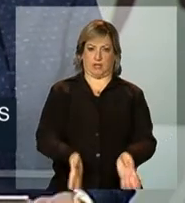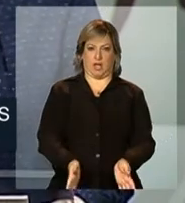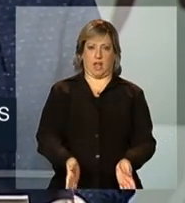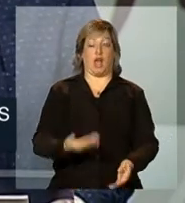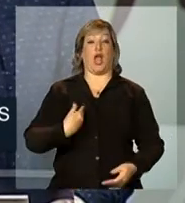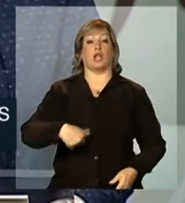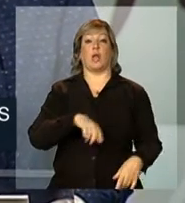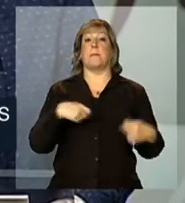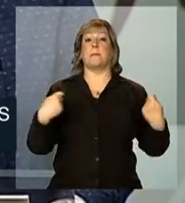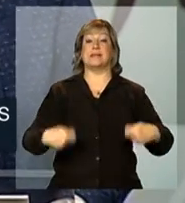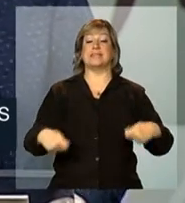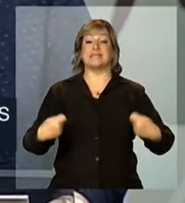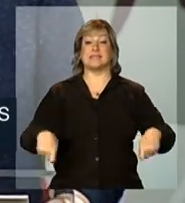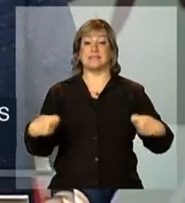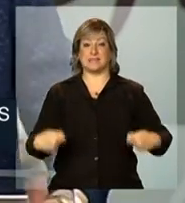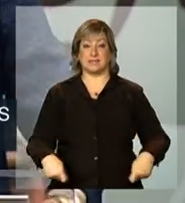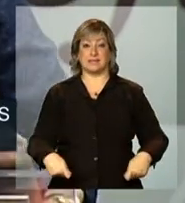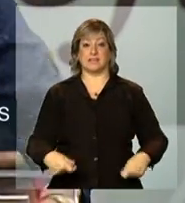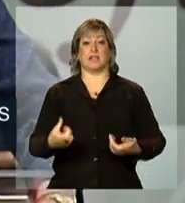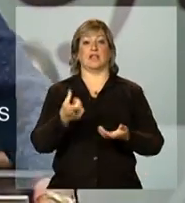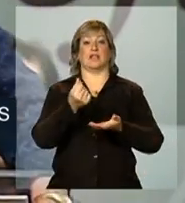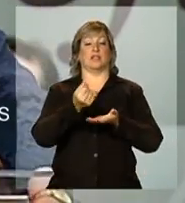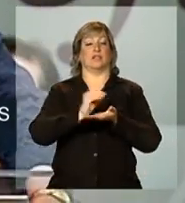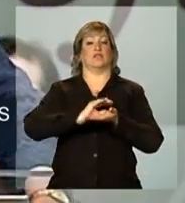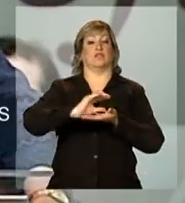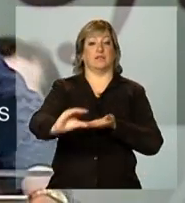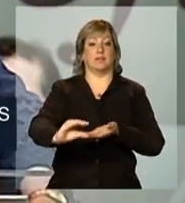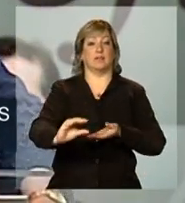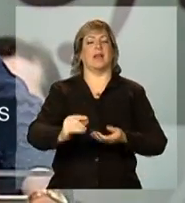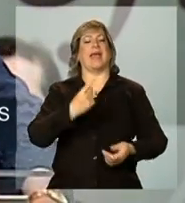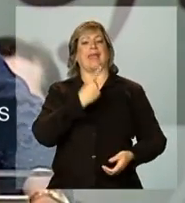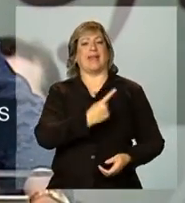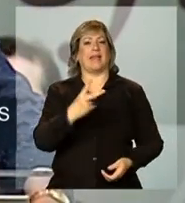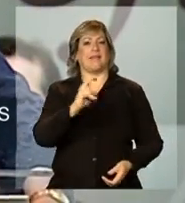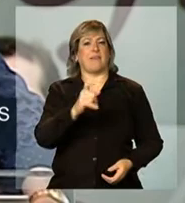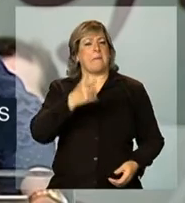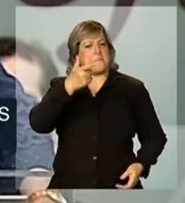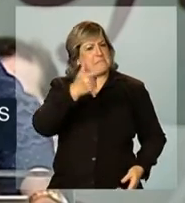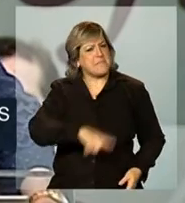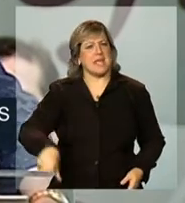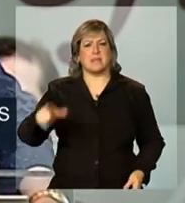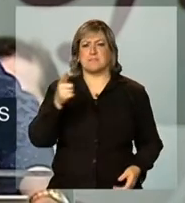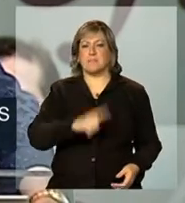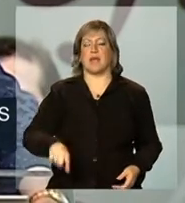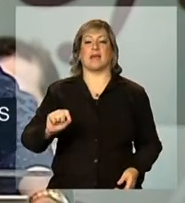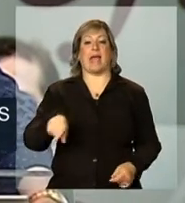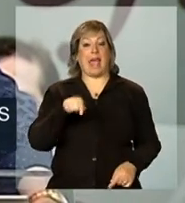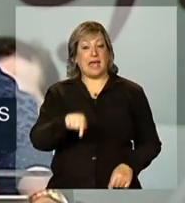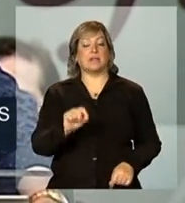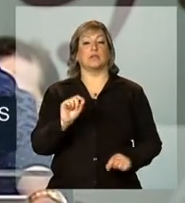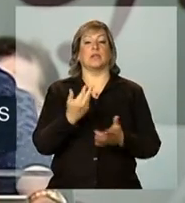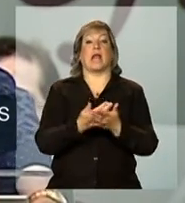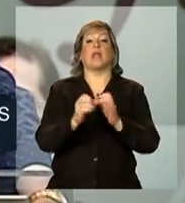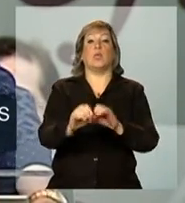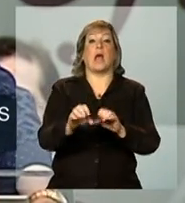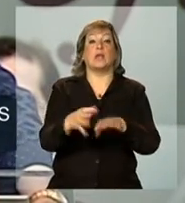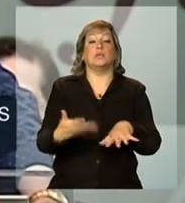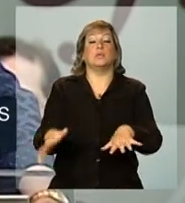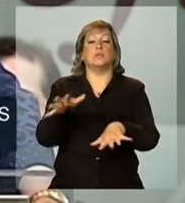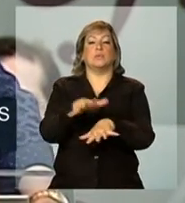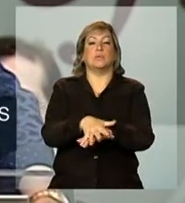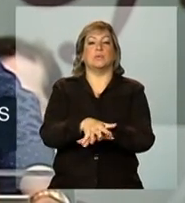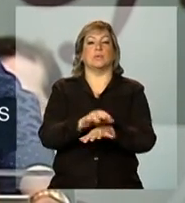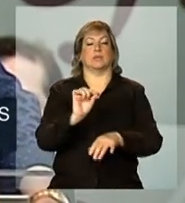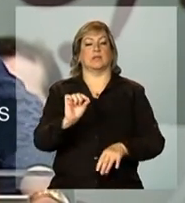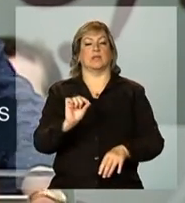Nós precisamos investir cada vez mais nessa educação inclusiva. Todos